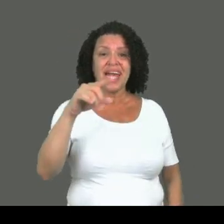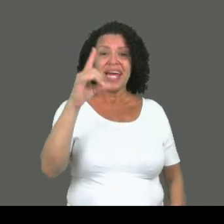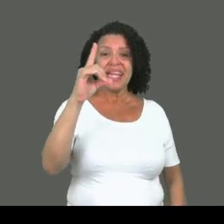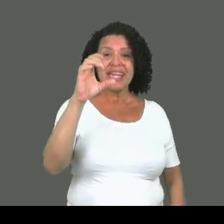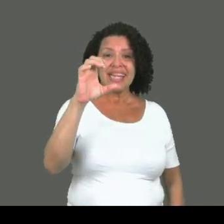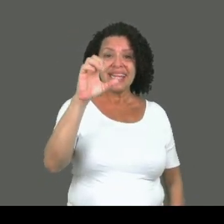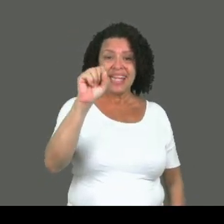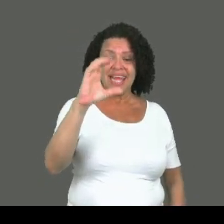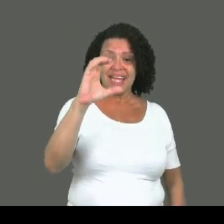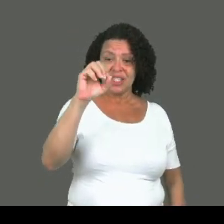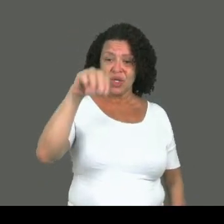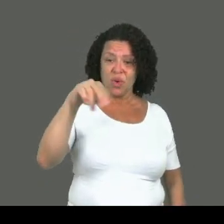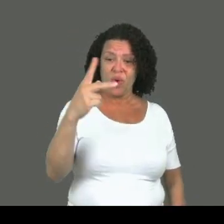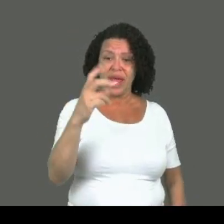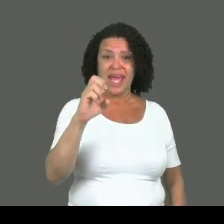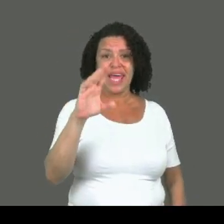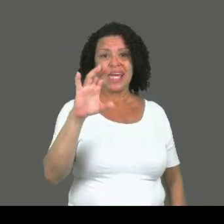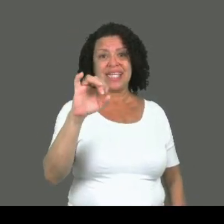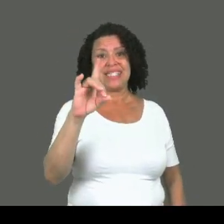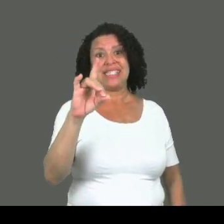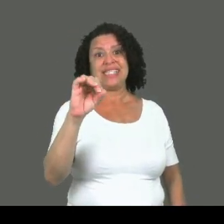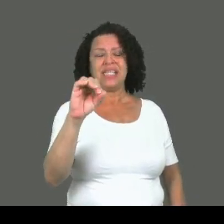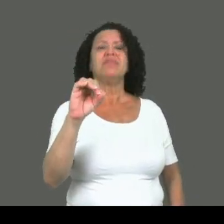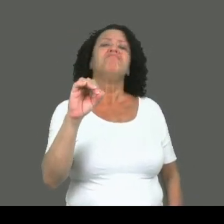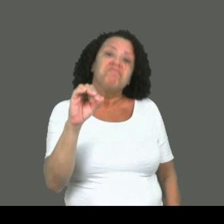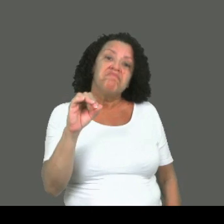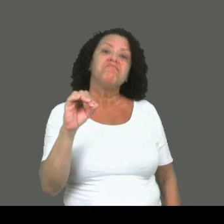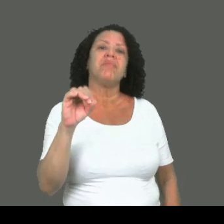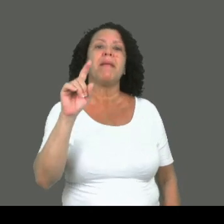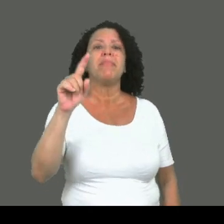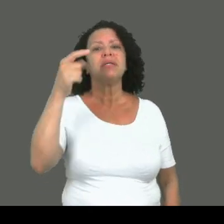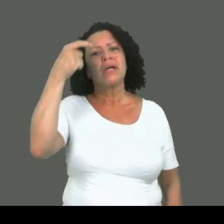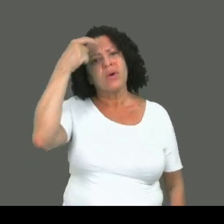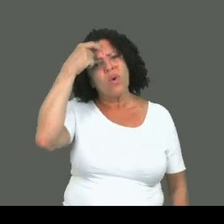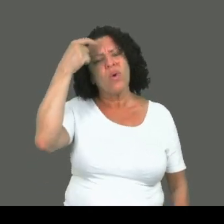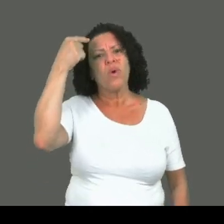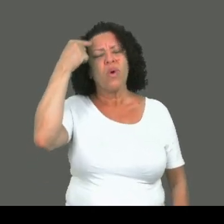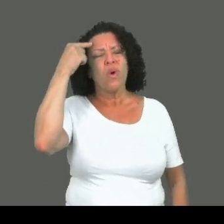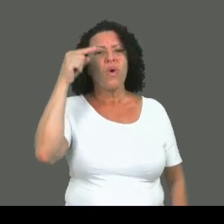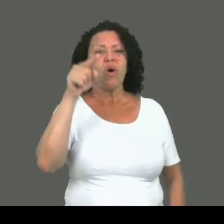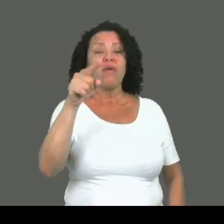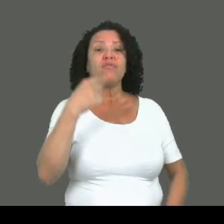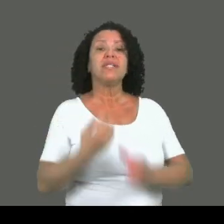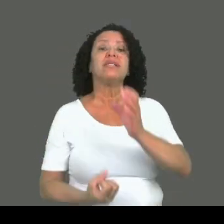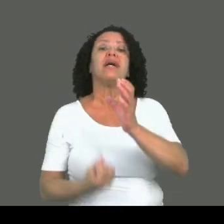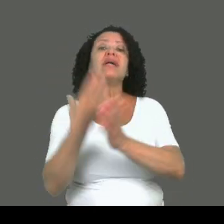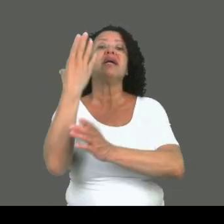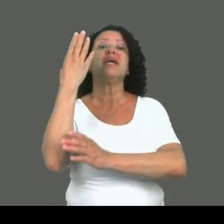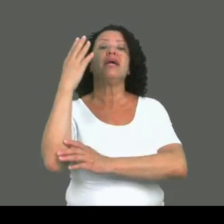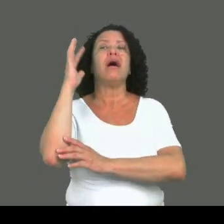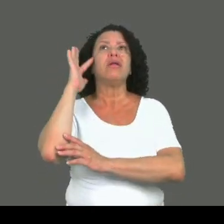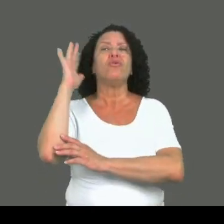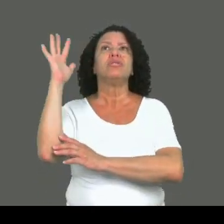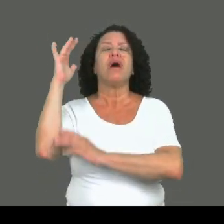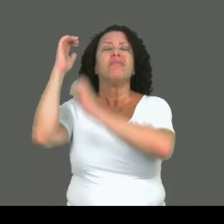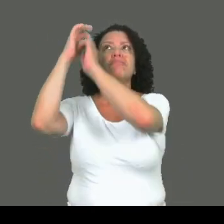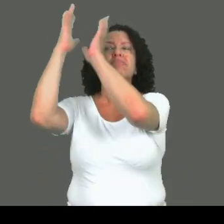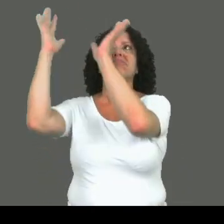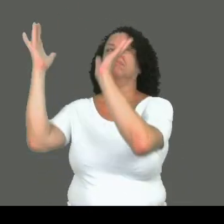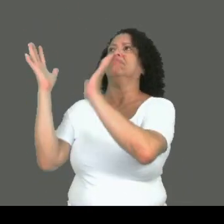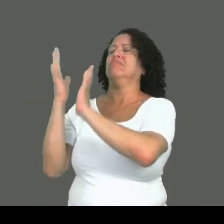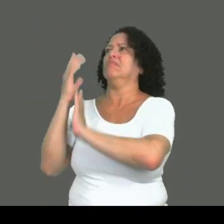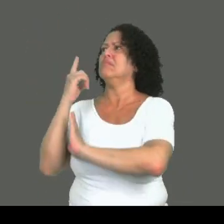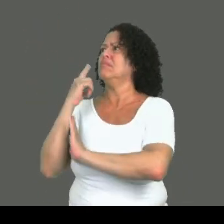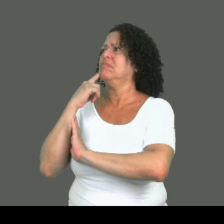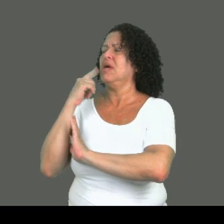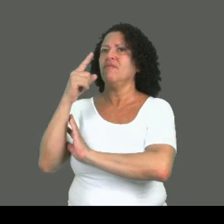nós geralmente adotamos um padrão inconsciente e nós criamos ilusões, né?